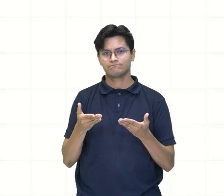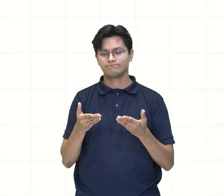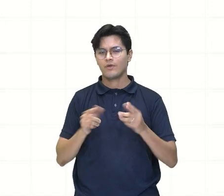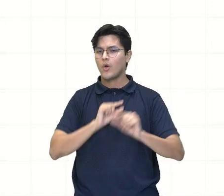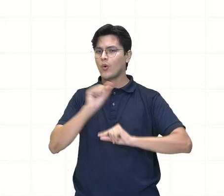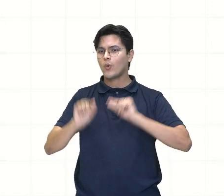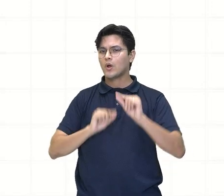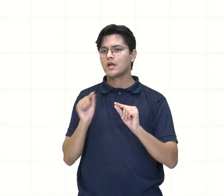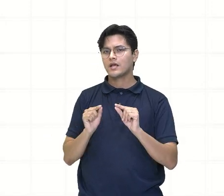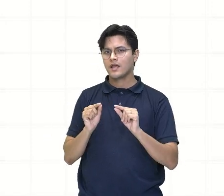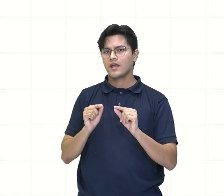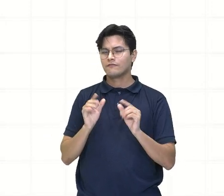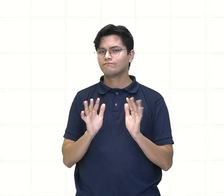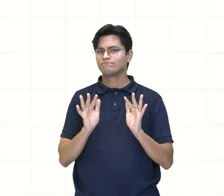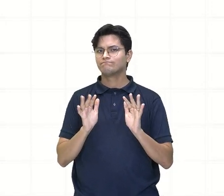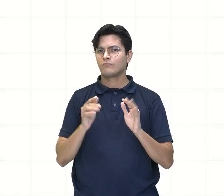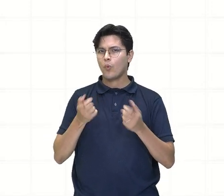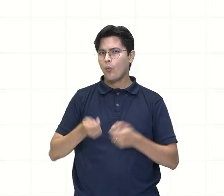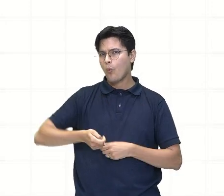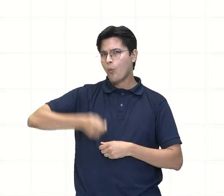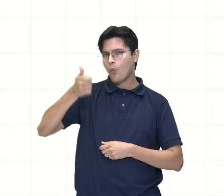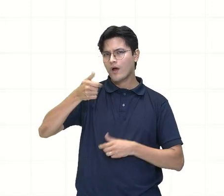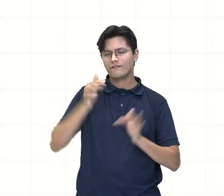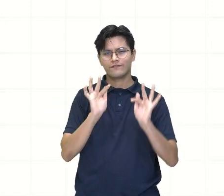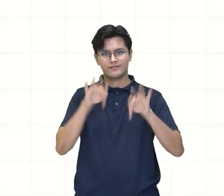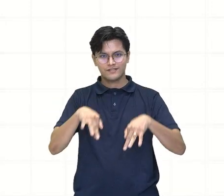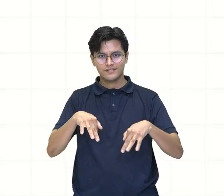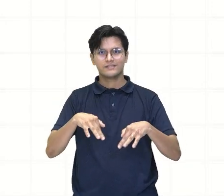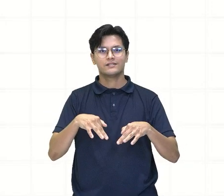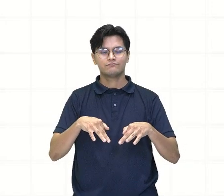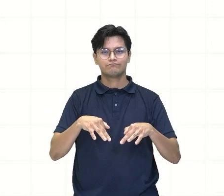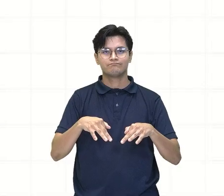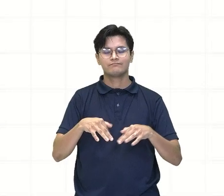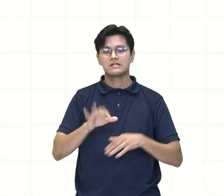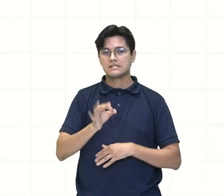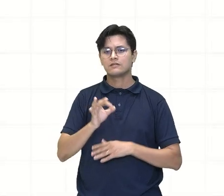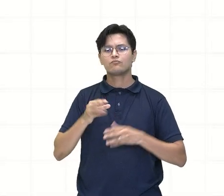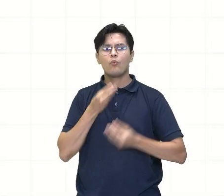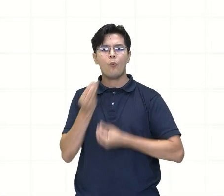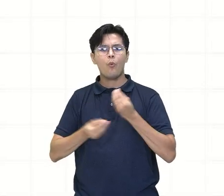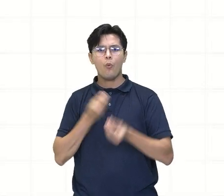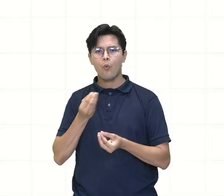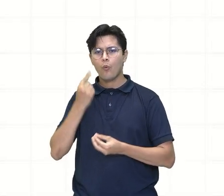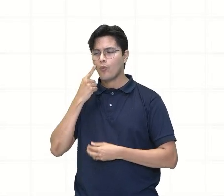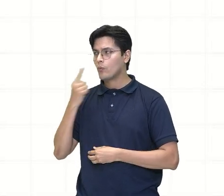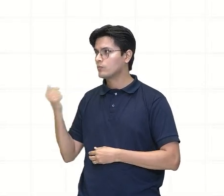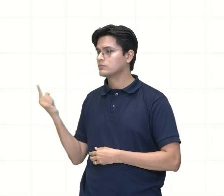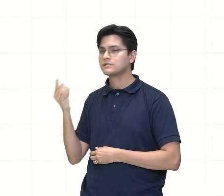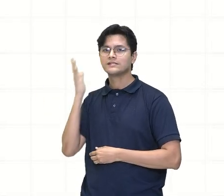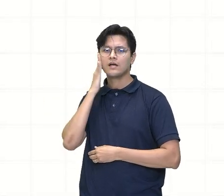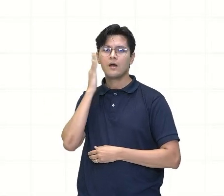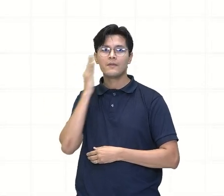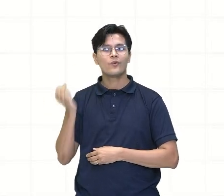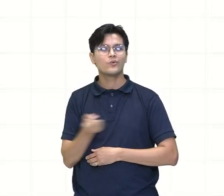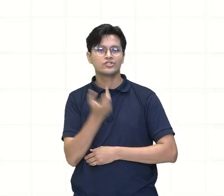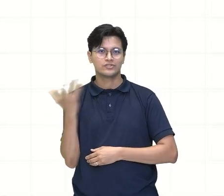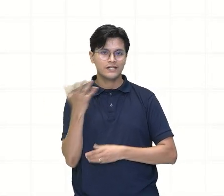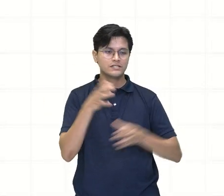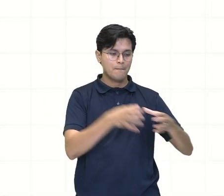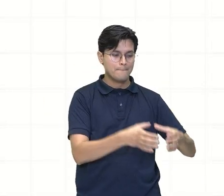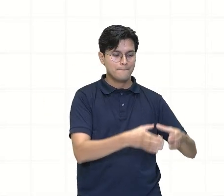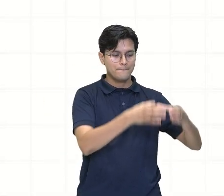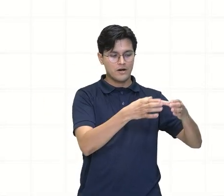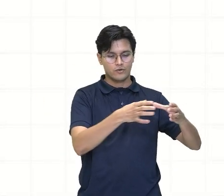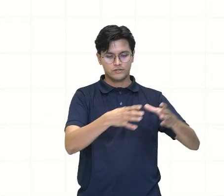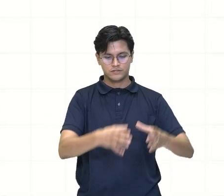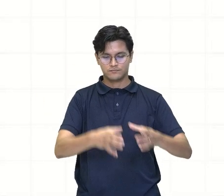nosso cálculo. Qual é a parte final? Vamos ali ver quantos pacotinhos a gente vai ter de cada um. Então, indo para